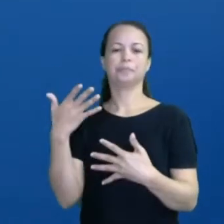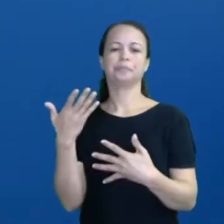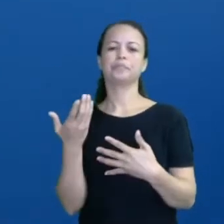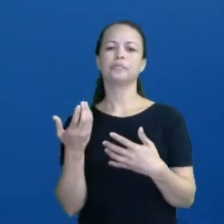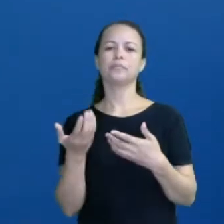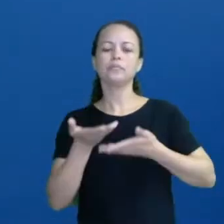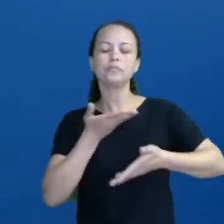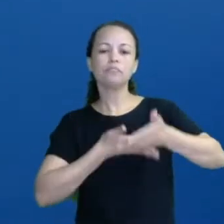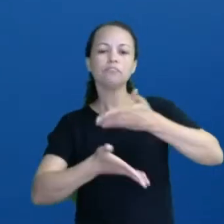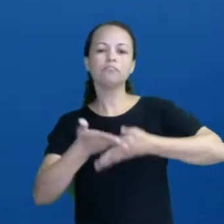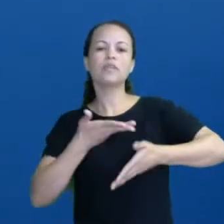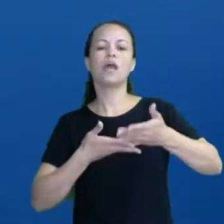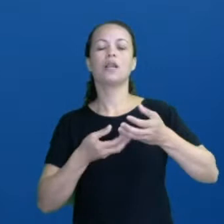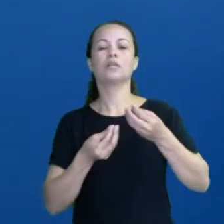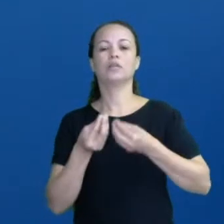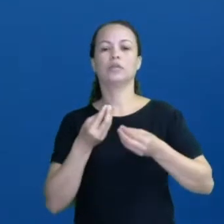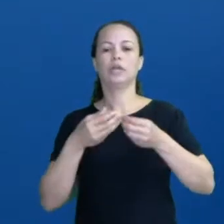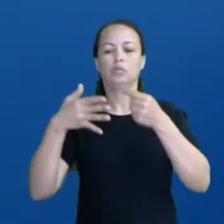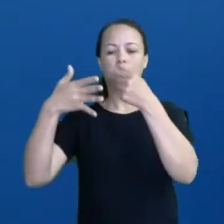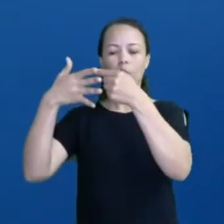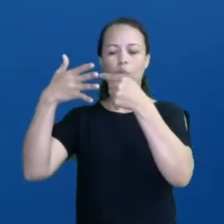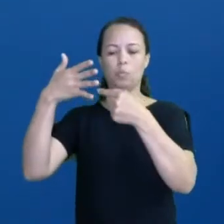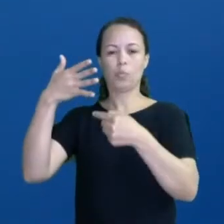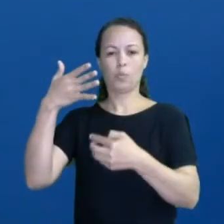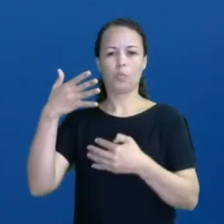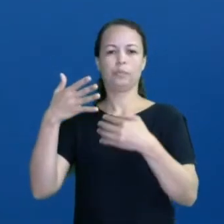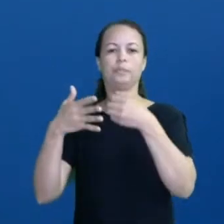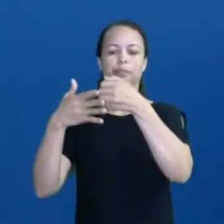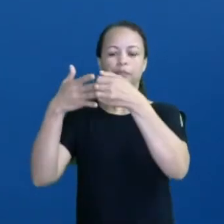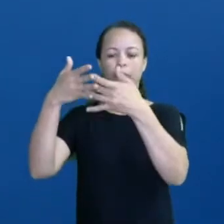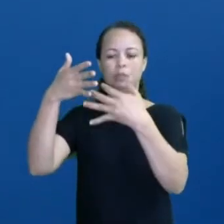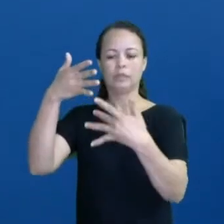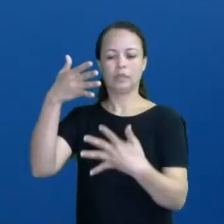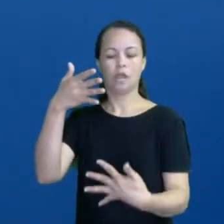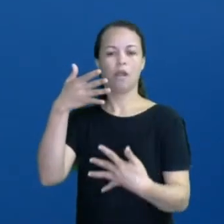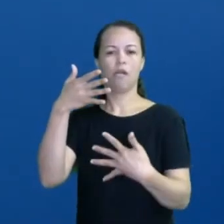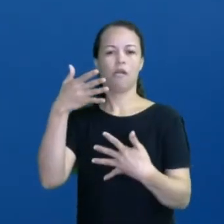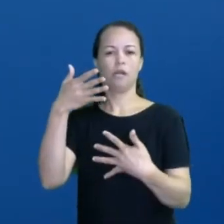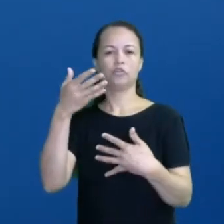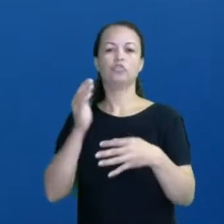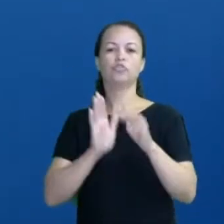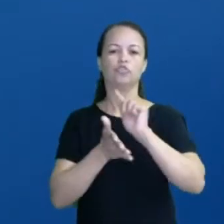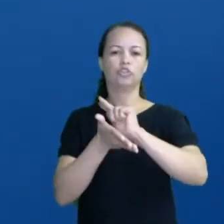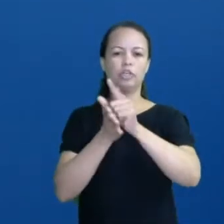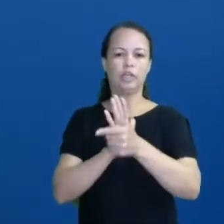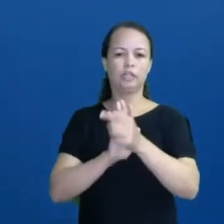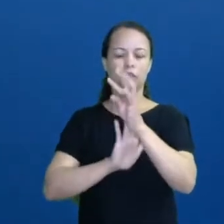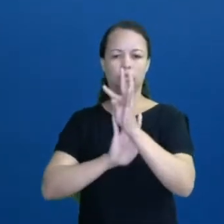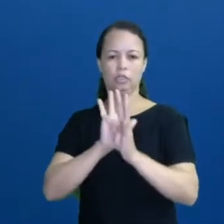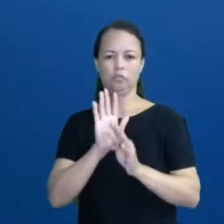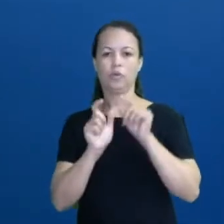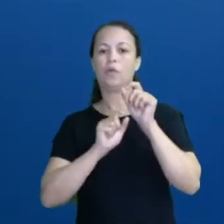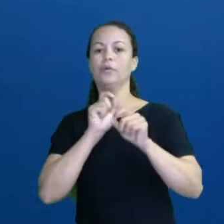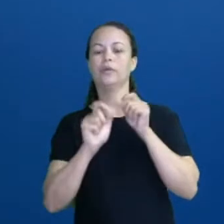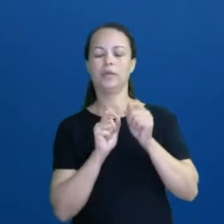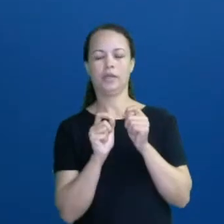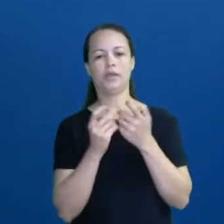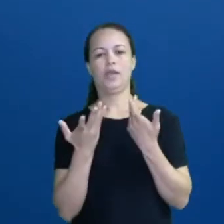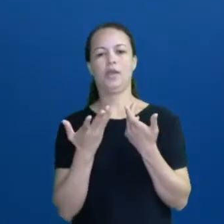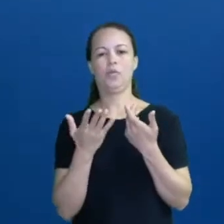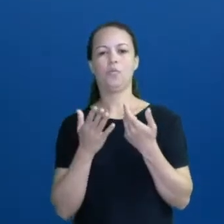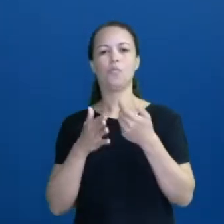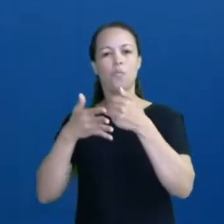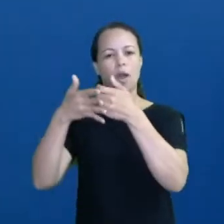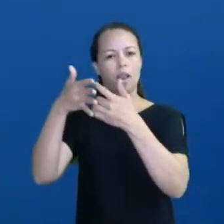afazeres relacionados um embaixo do outro, esse gênero textual provavelmente vai ser uma lista. E a